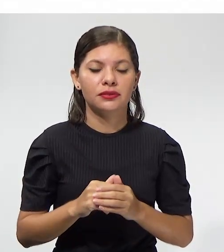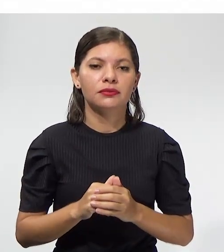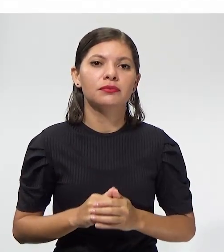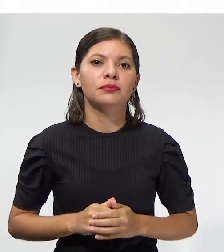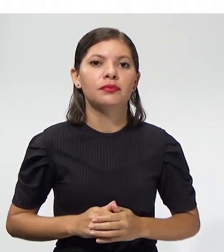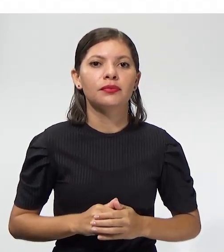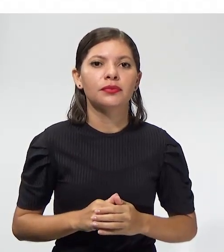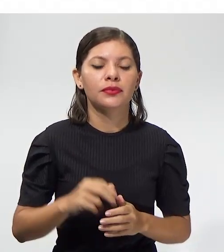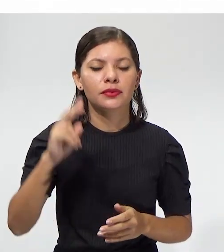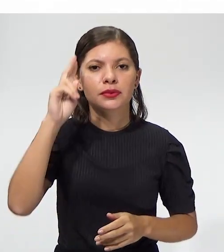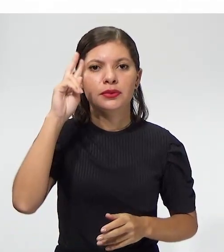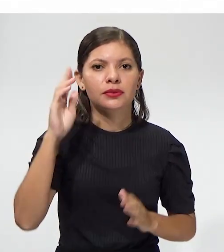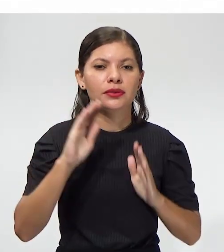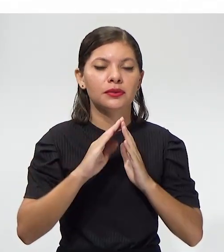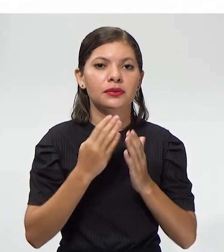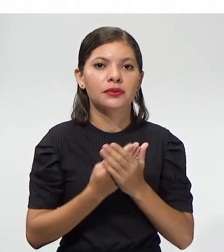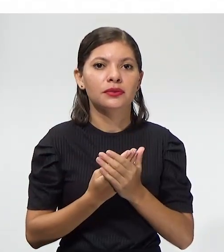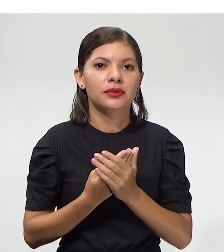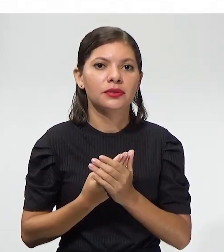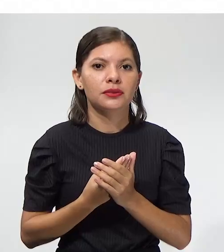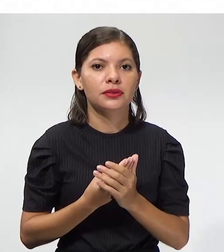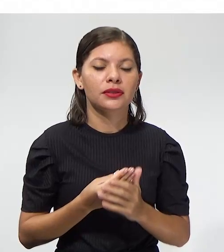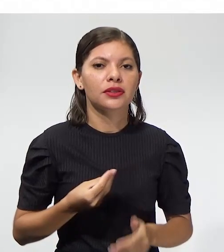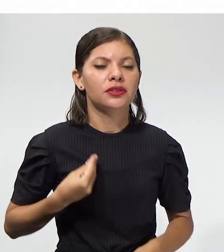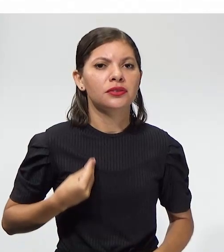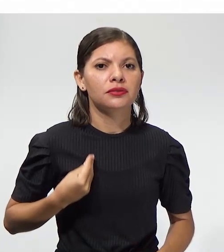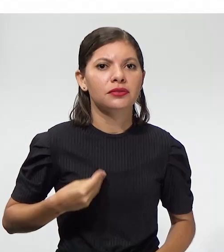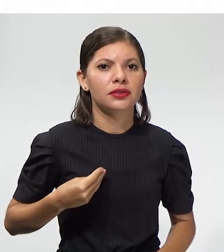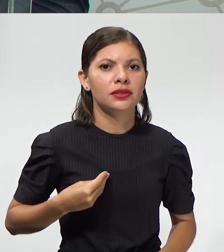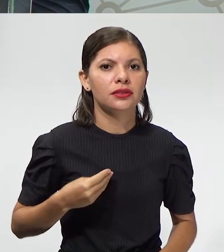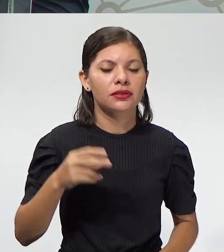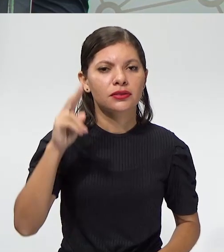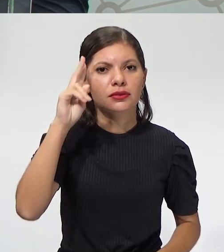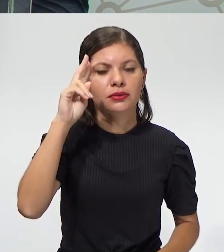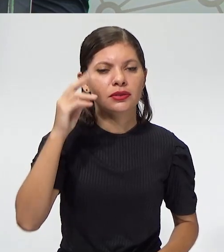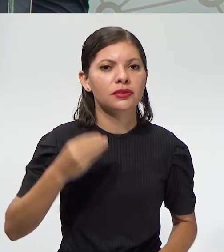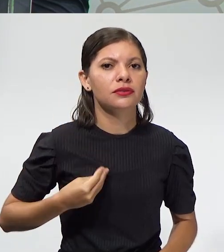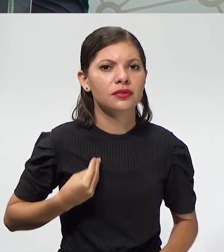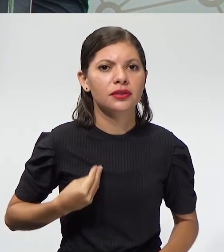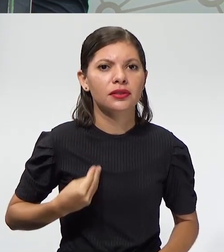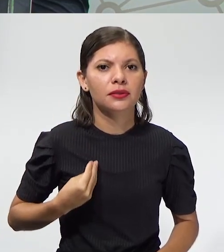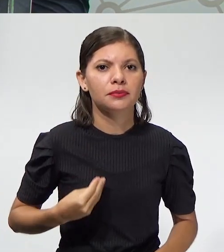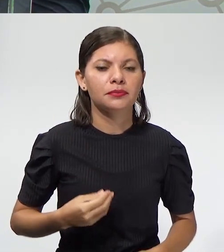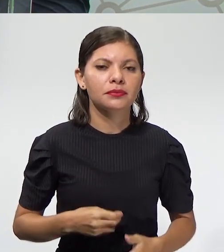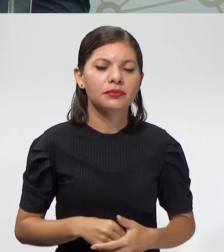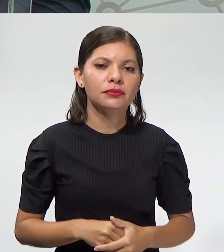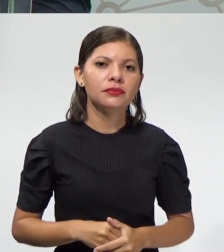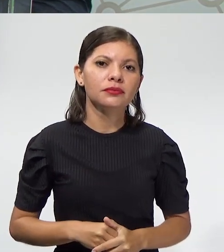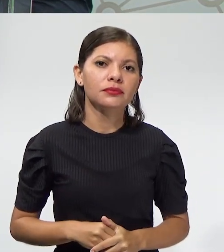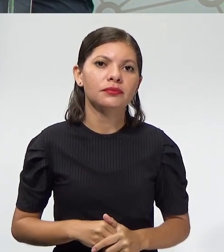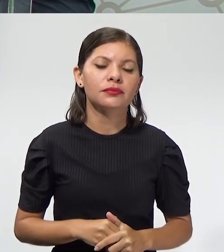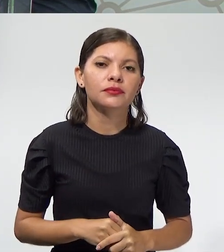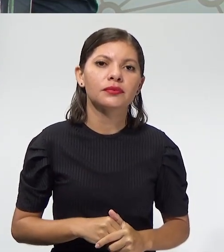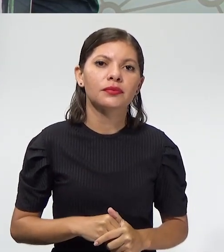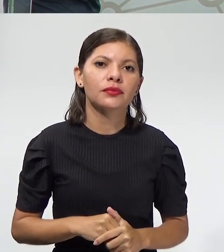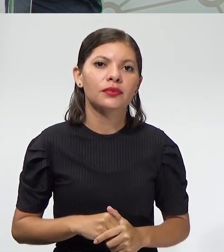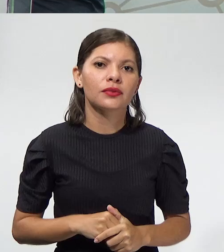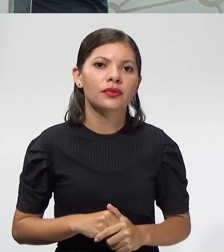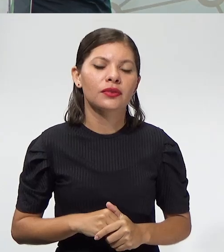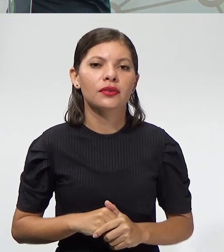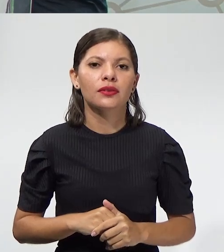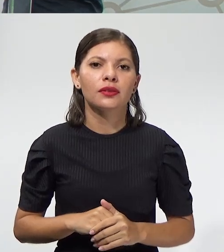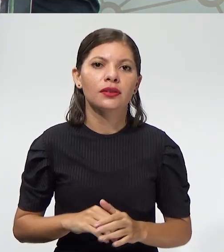ela conta a história de vidas, como o professor Saulo já falou na nossa aula passada, na apresentação da disciplina.